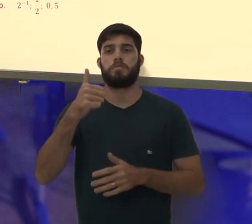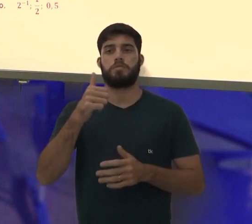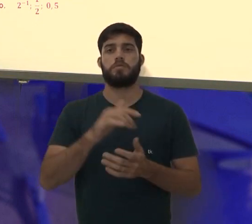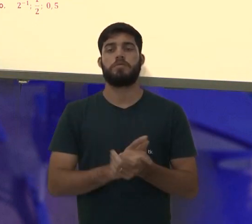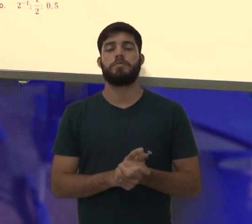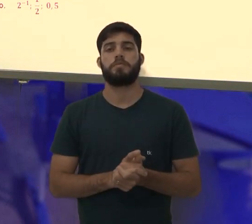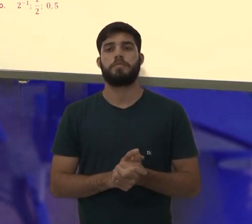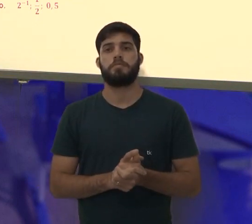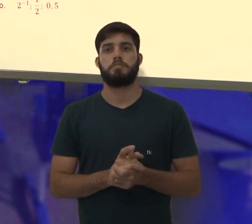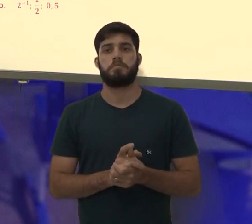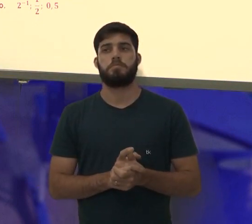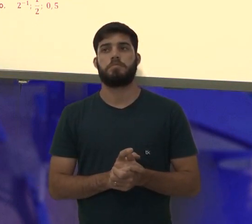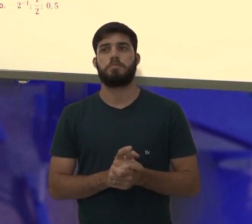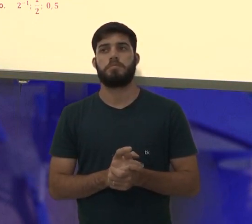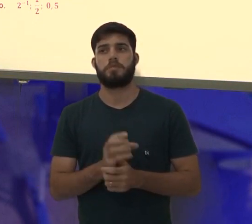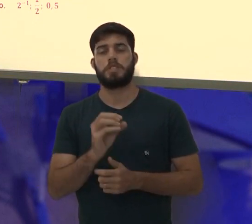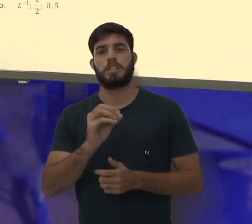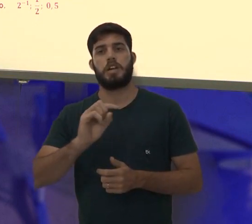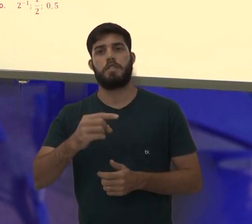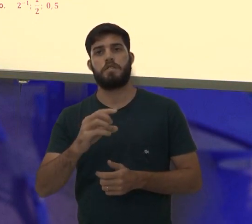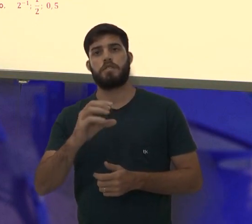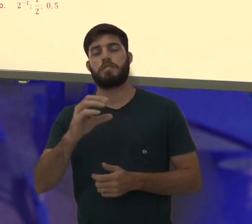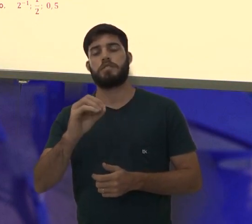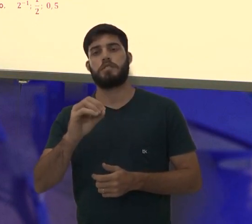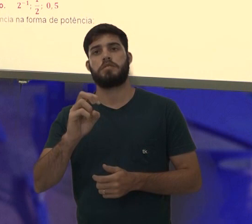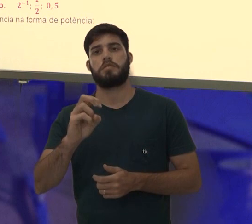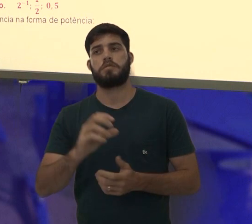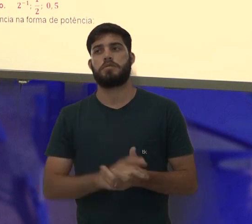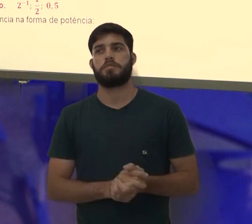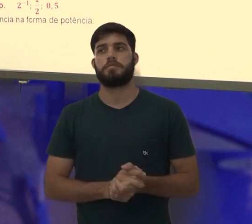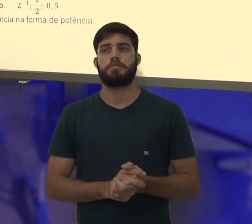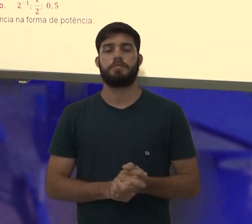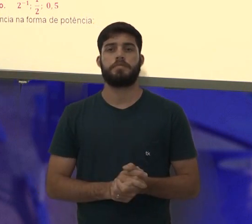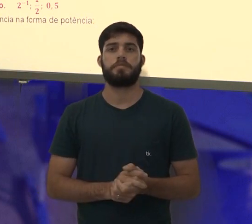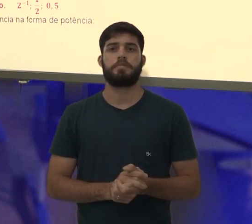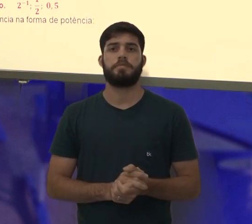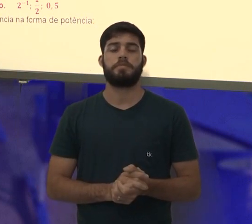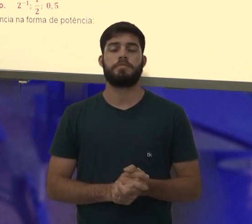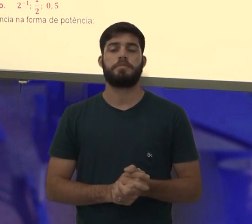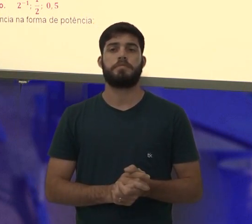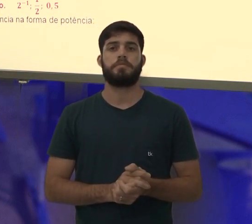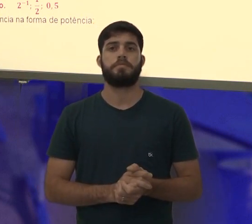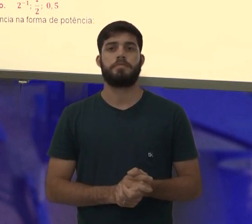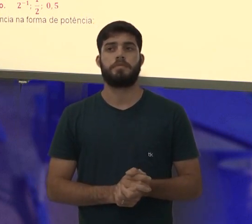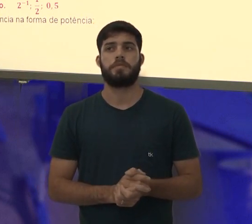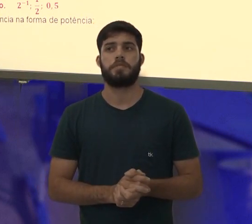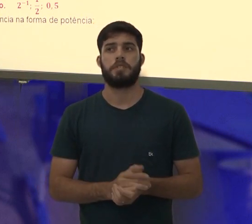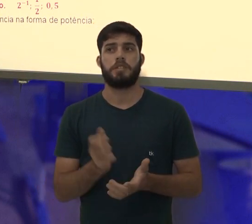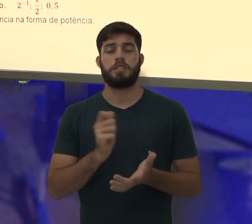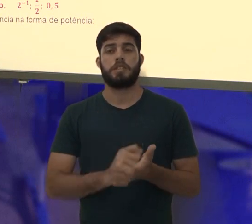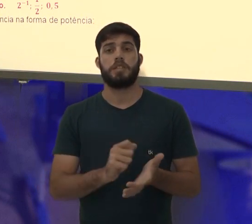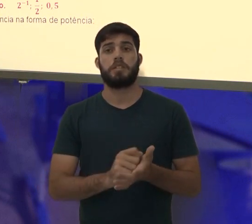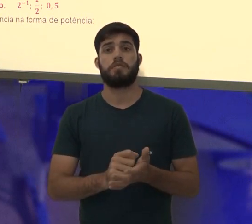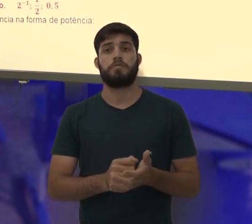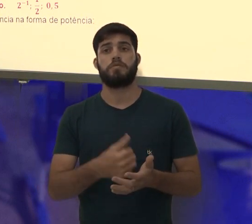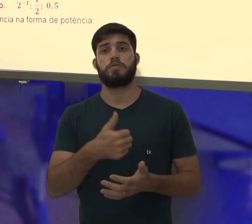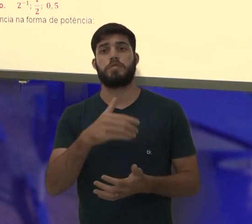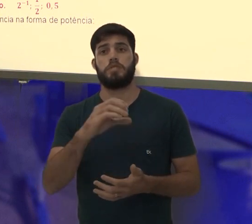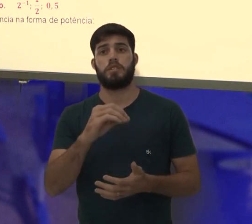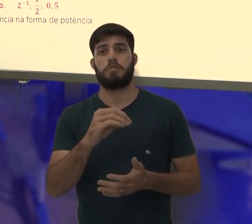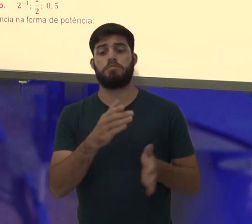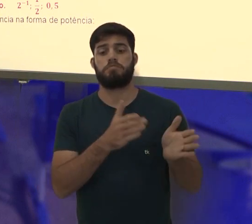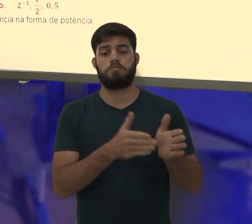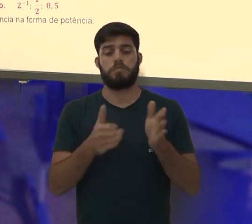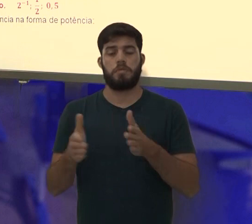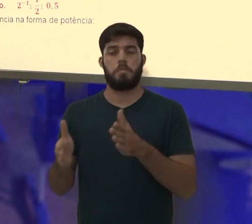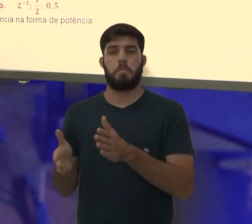meio ou também pode ser 0,5, né? 5 décimos. E escreva os 10 primeiros termos dessa sequência